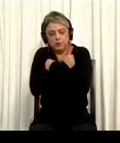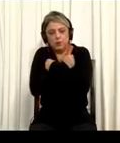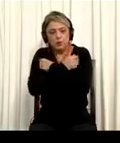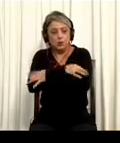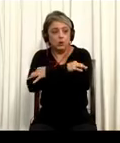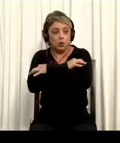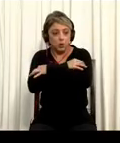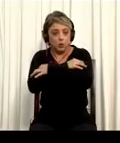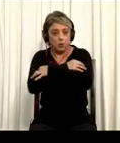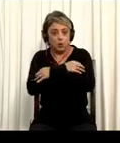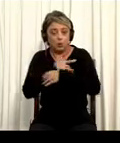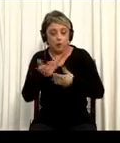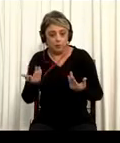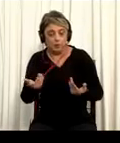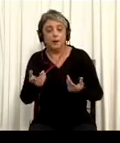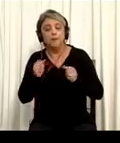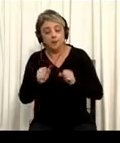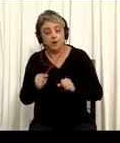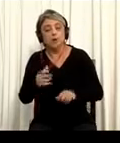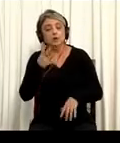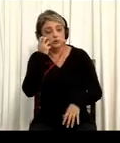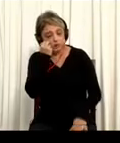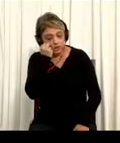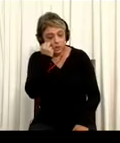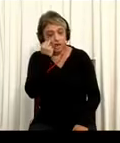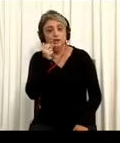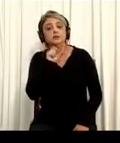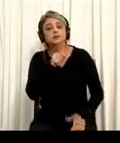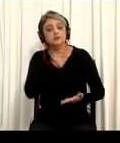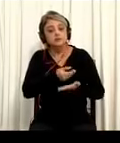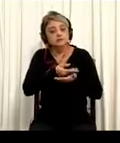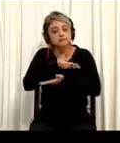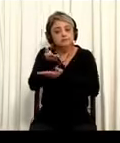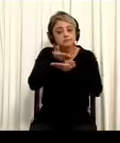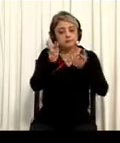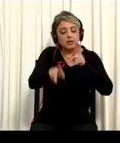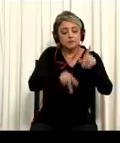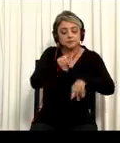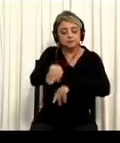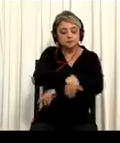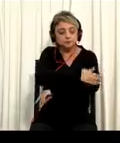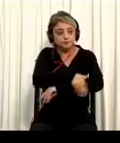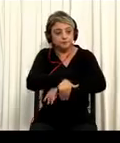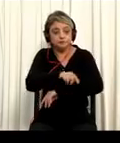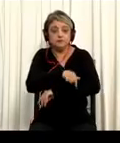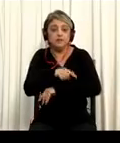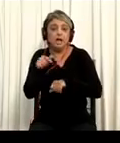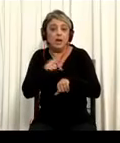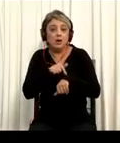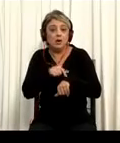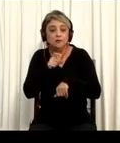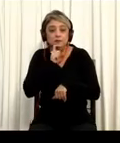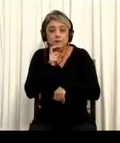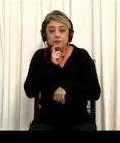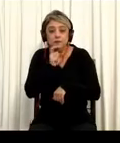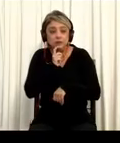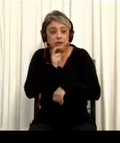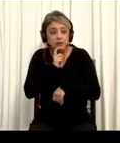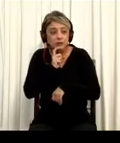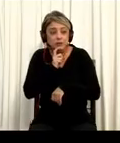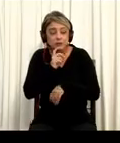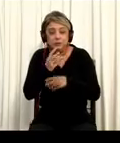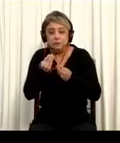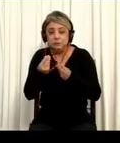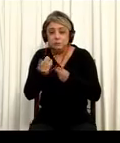não estão te servindo mais, pode doar também para que a gente leve para a população de rua, sobretudo nesse momento que o frio está